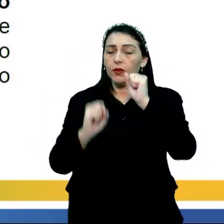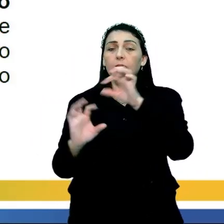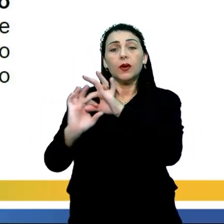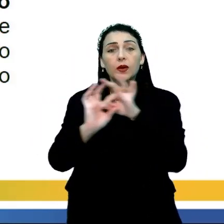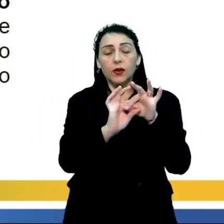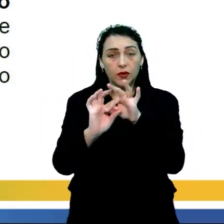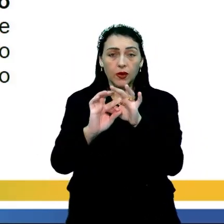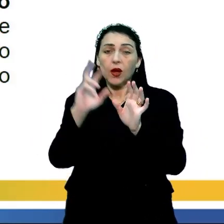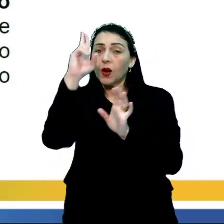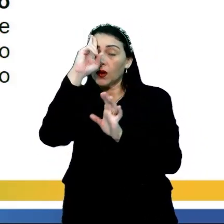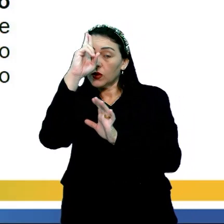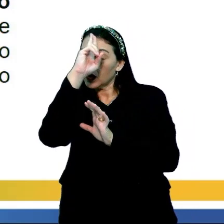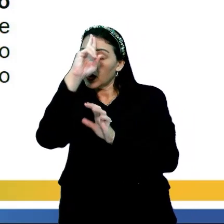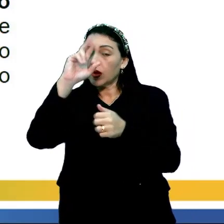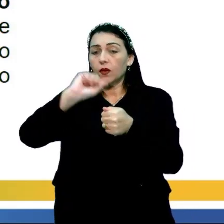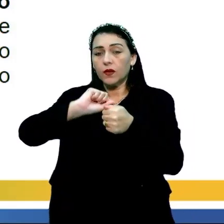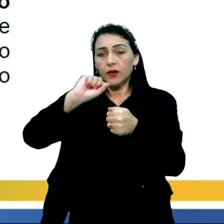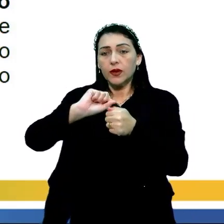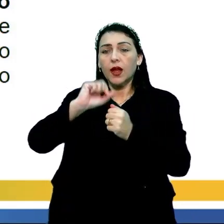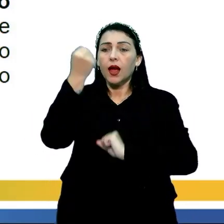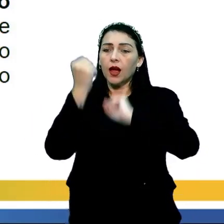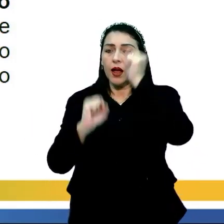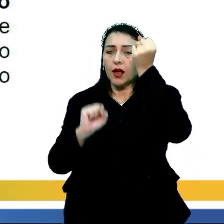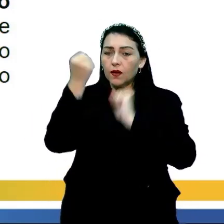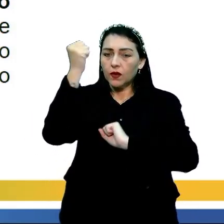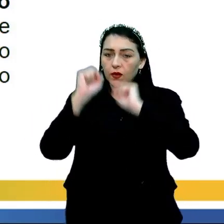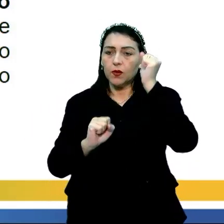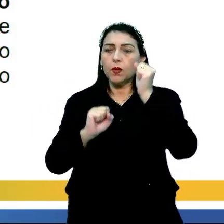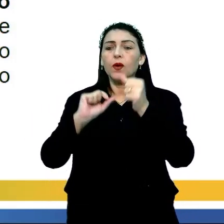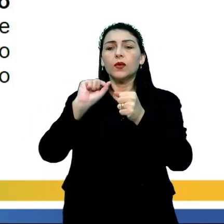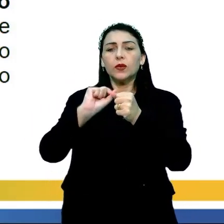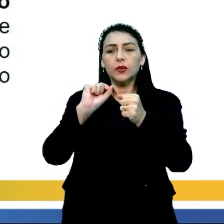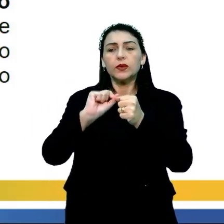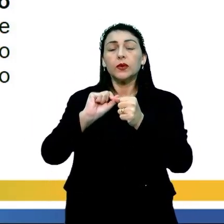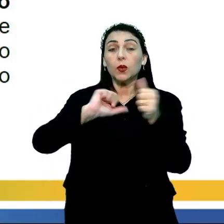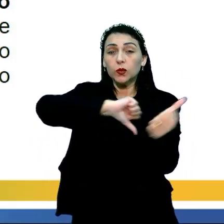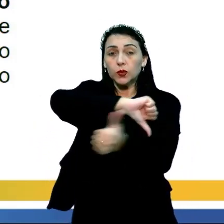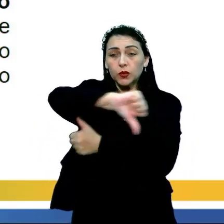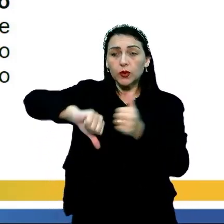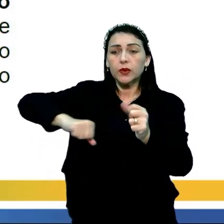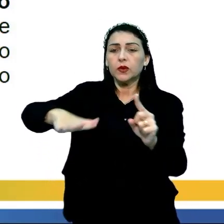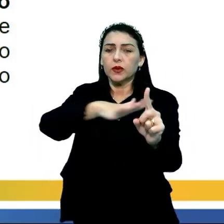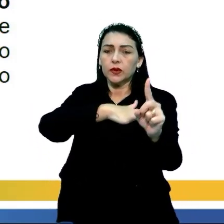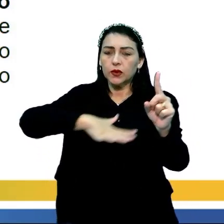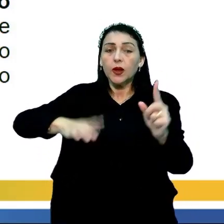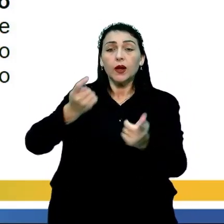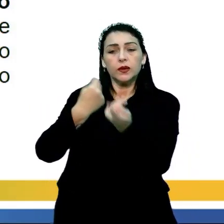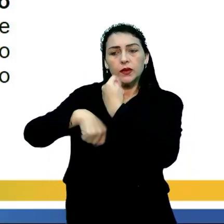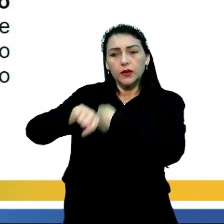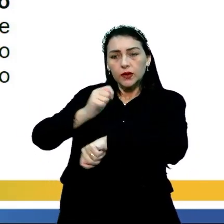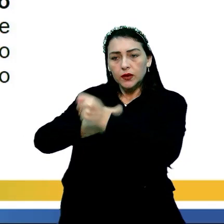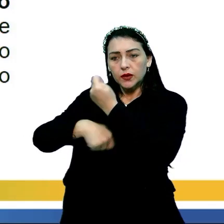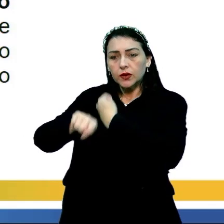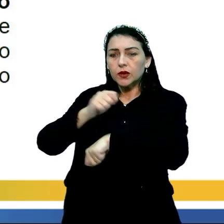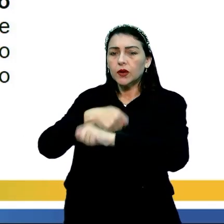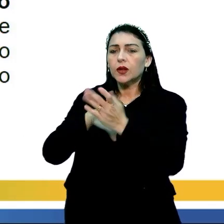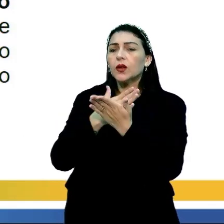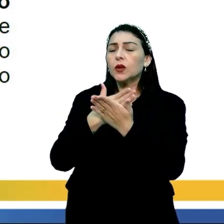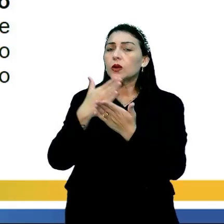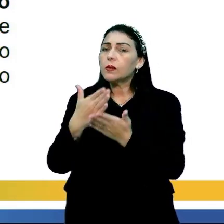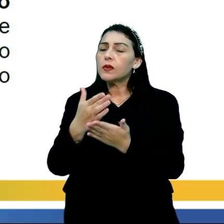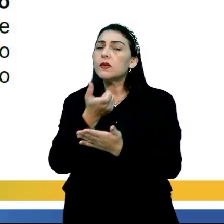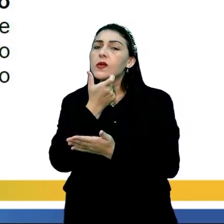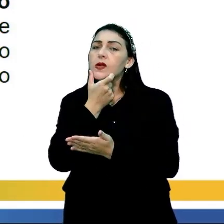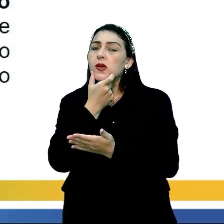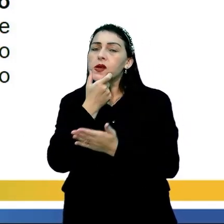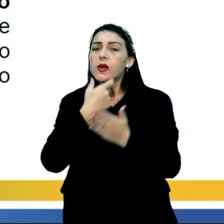alusão histórica que eu fiz. A Revolução Industrial foi um processo de grandes transformações sociais e econômicas,